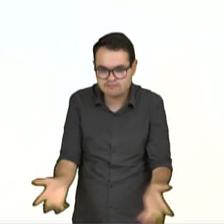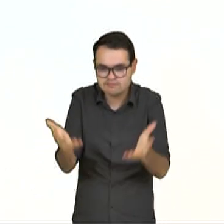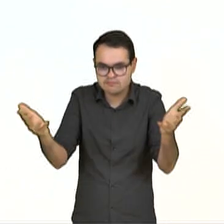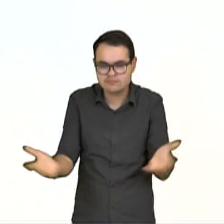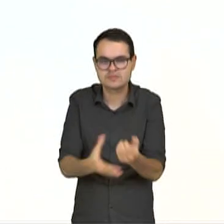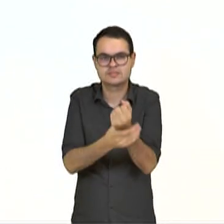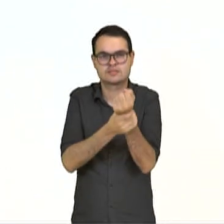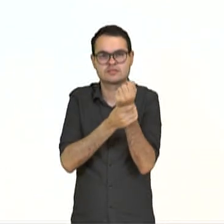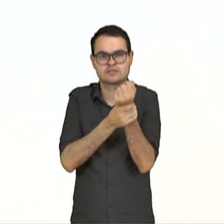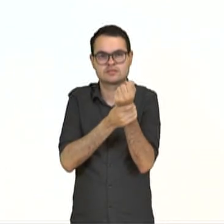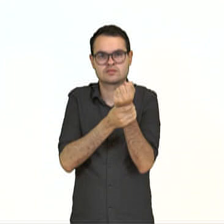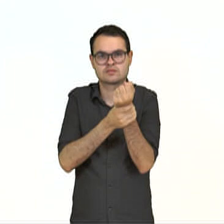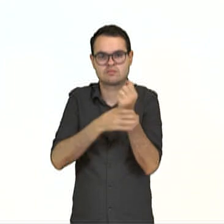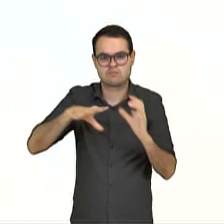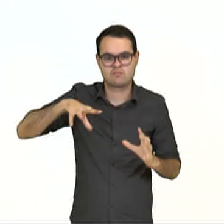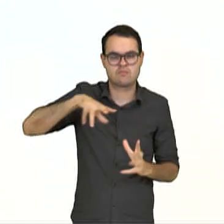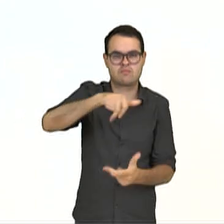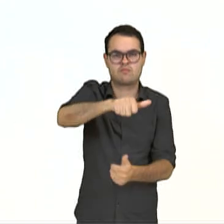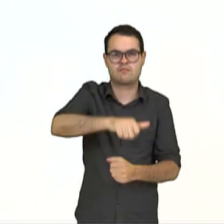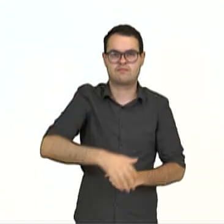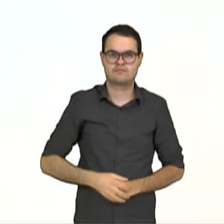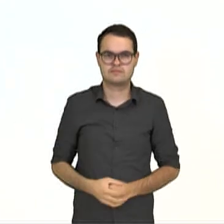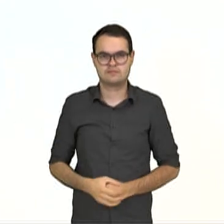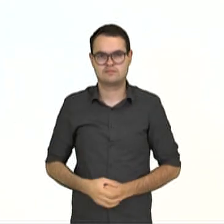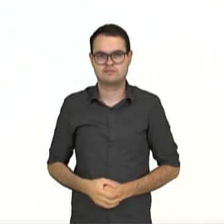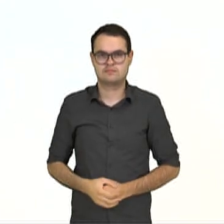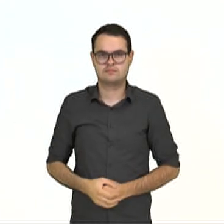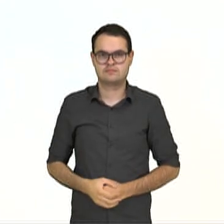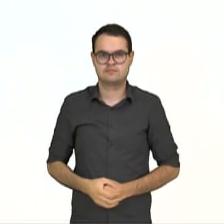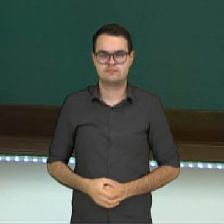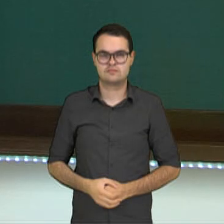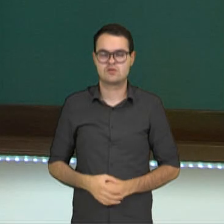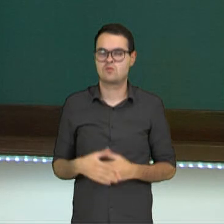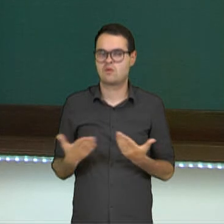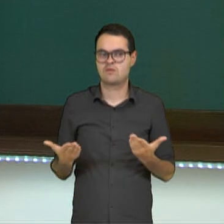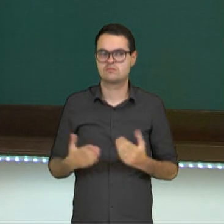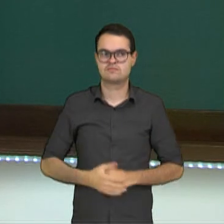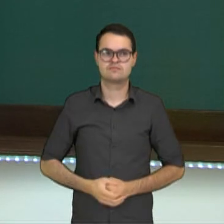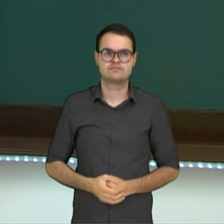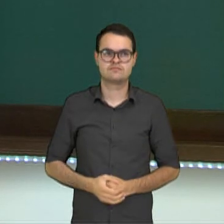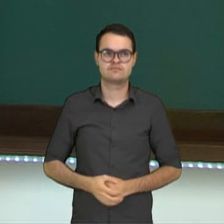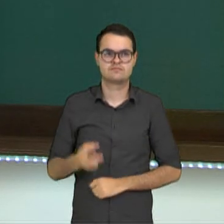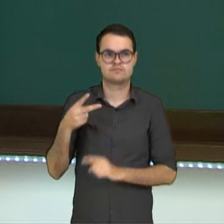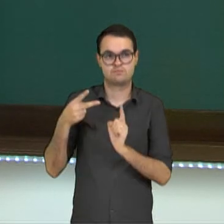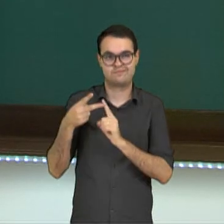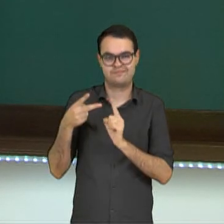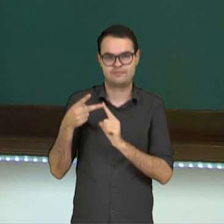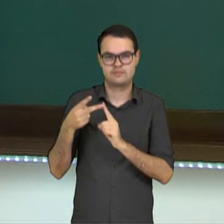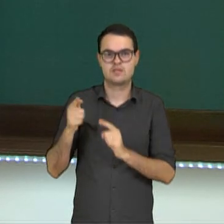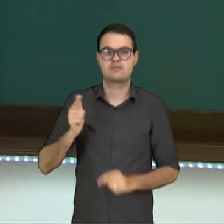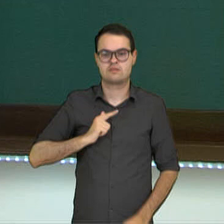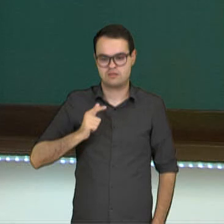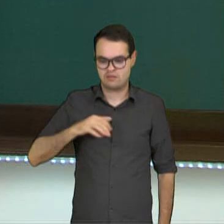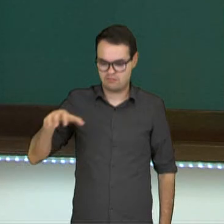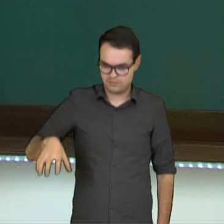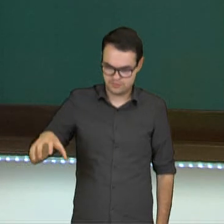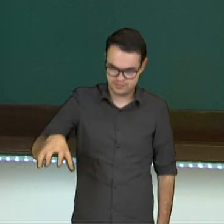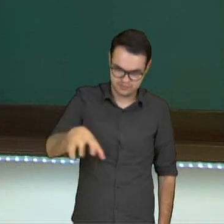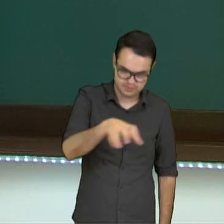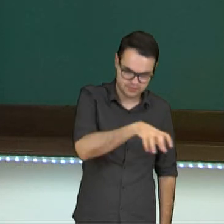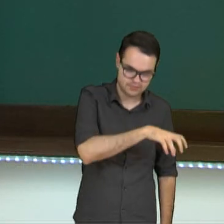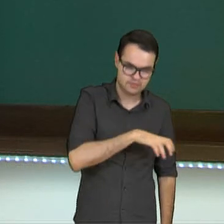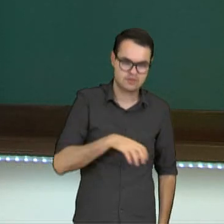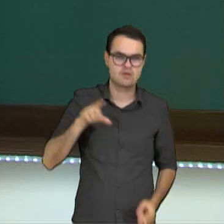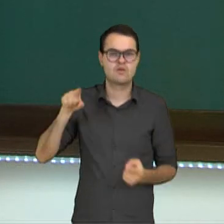segurança internacional. Qual é? Possui órgãos e programas